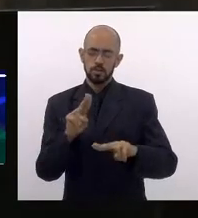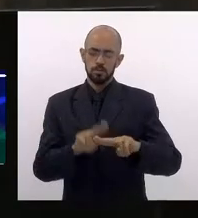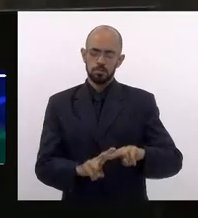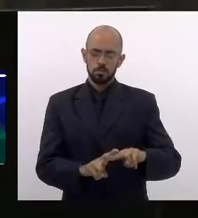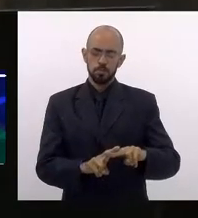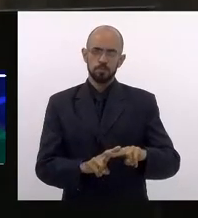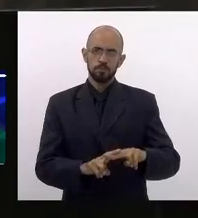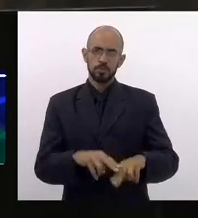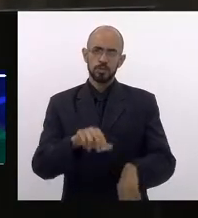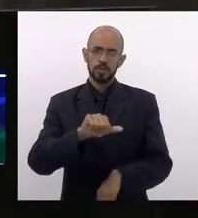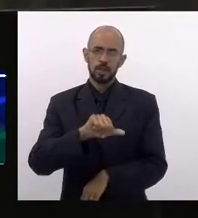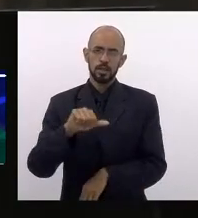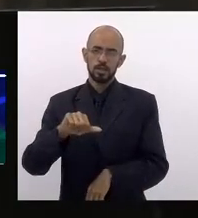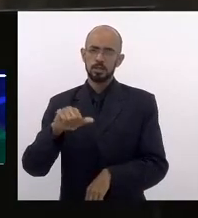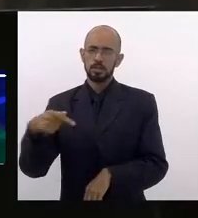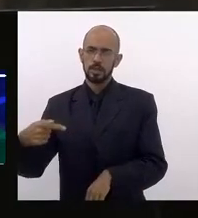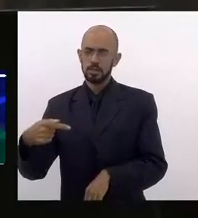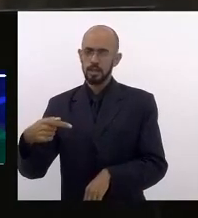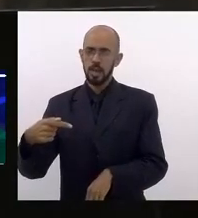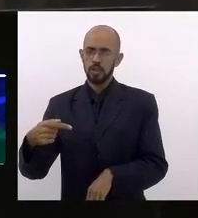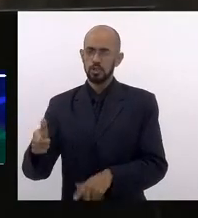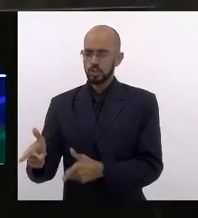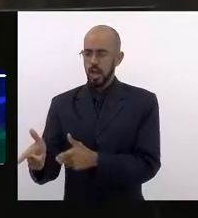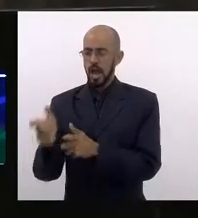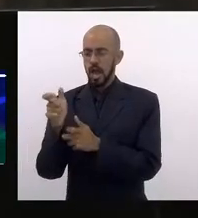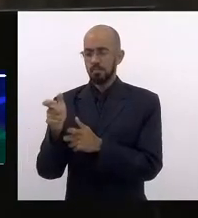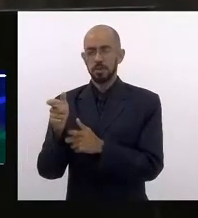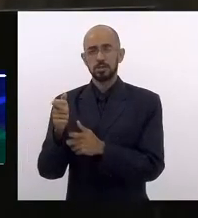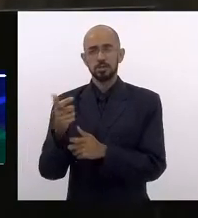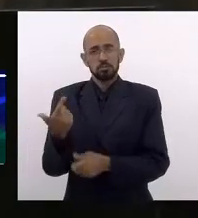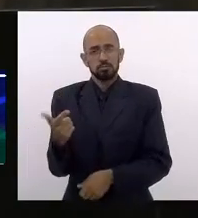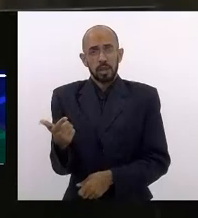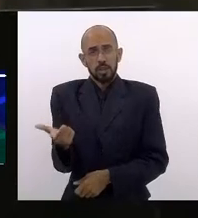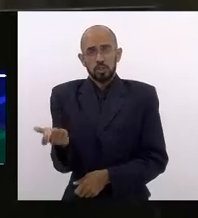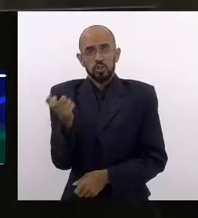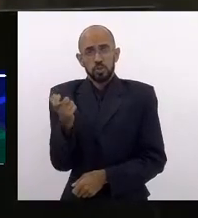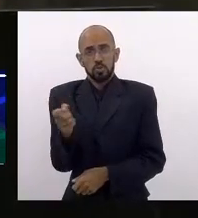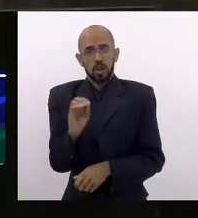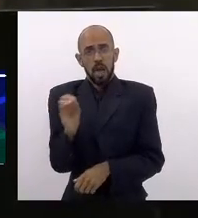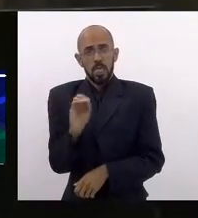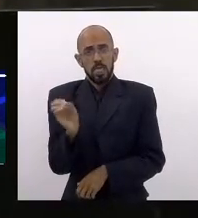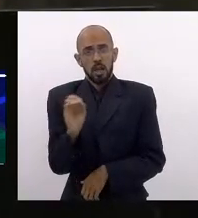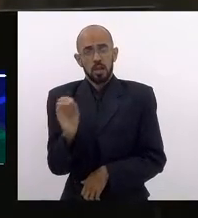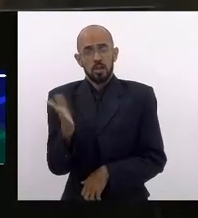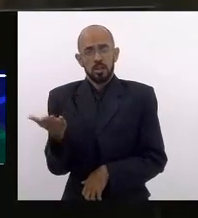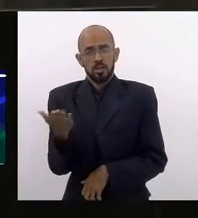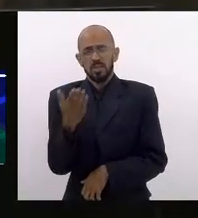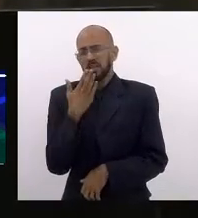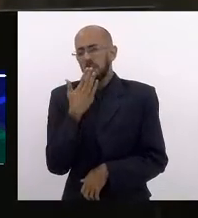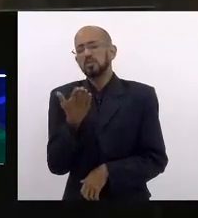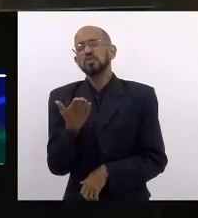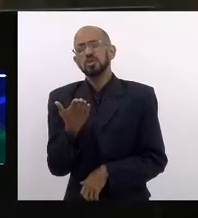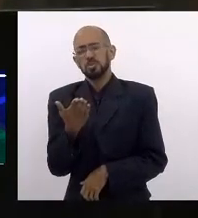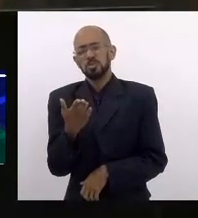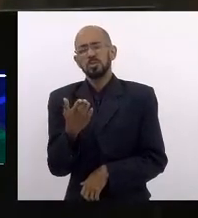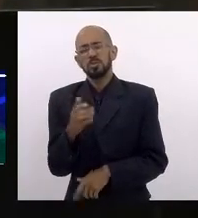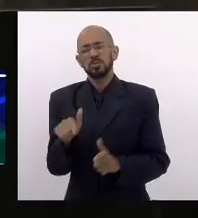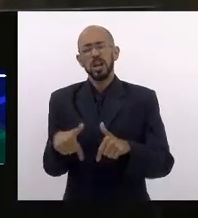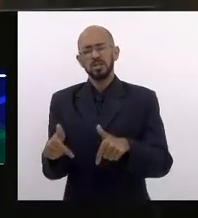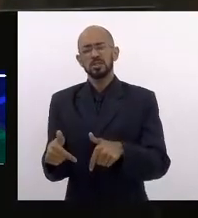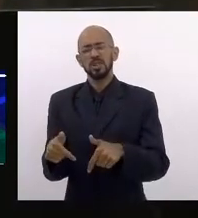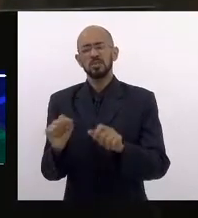117 fuzis sem dar um tiro. Ou seja, que tipo de ação se respalda